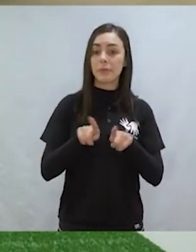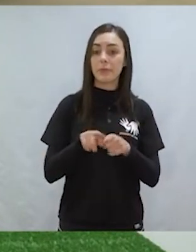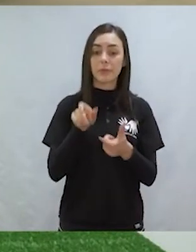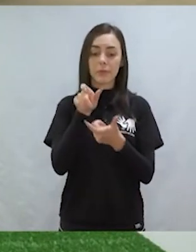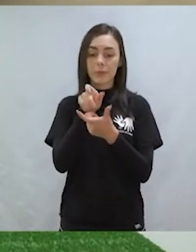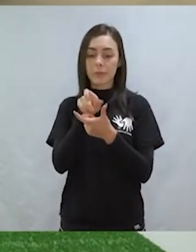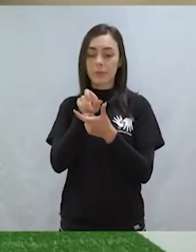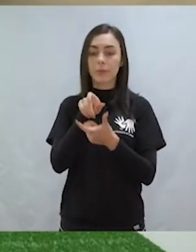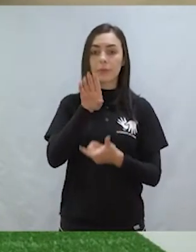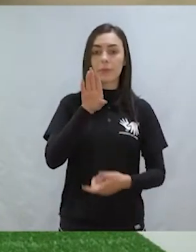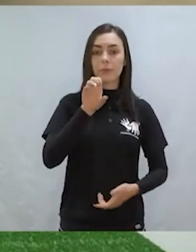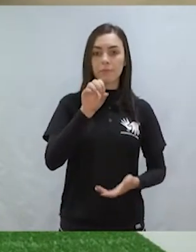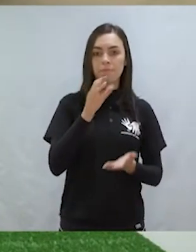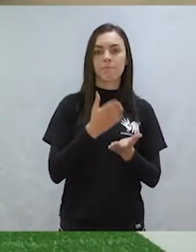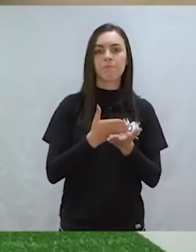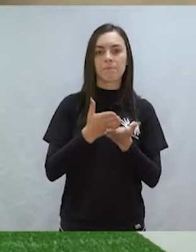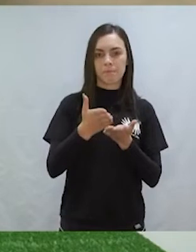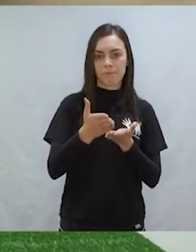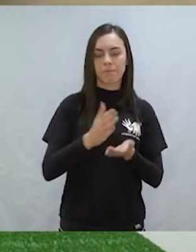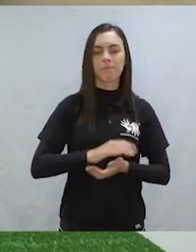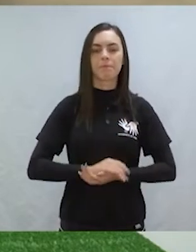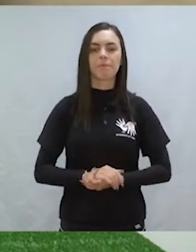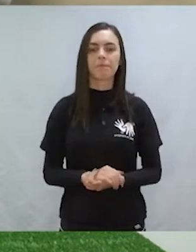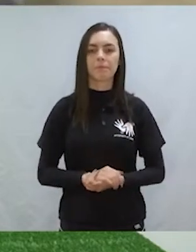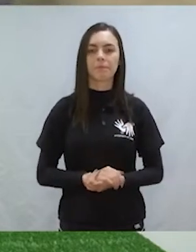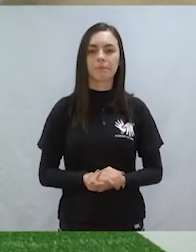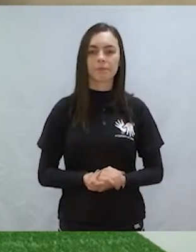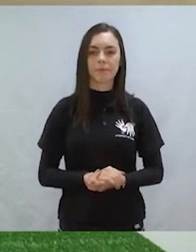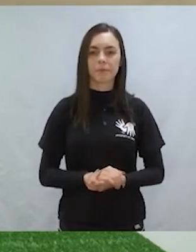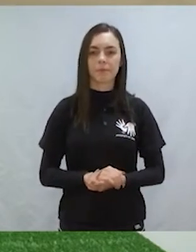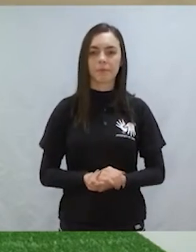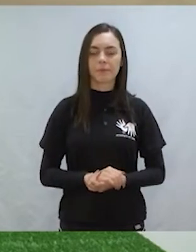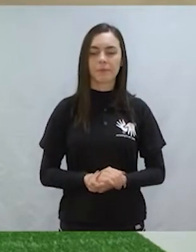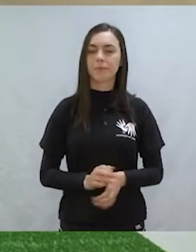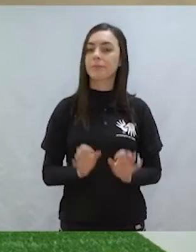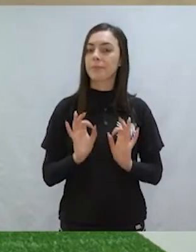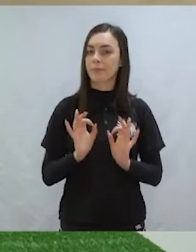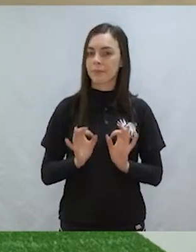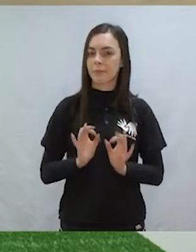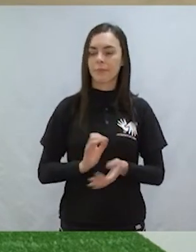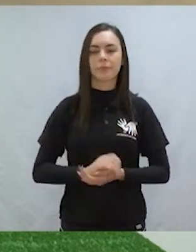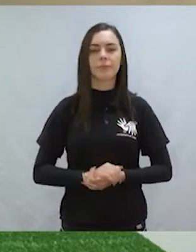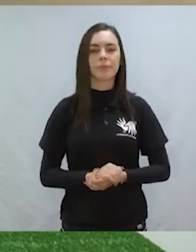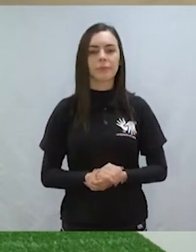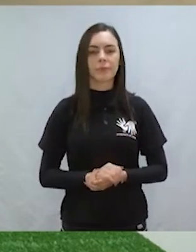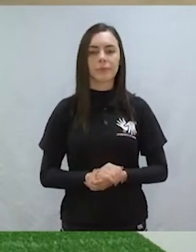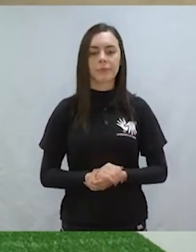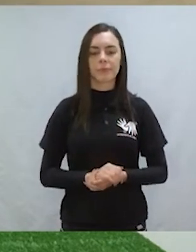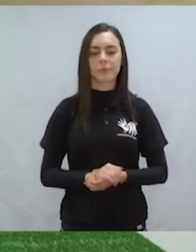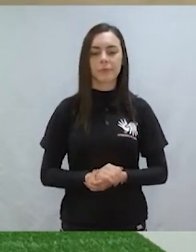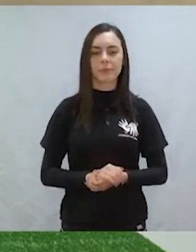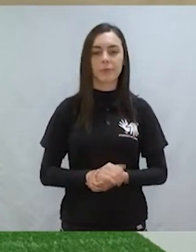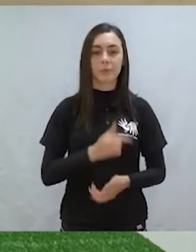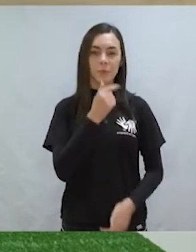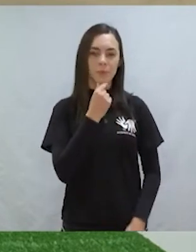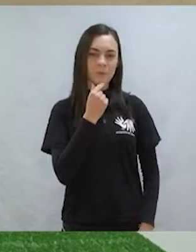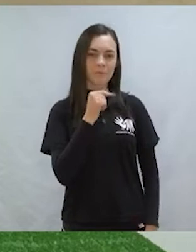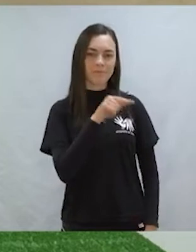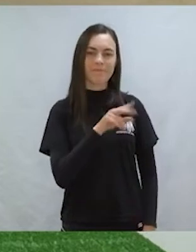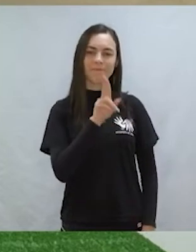começa também com a sílaba bo. Muito bom. Max está usando um